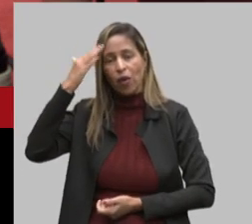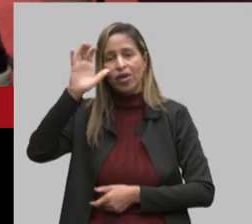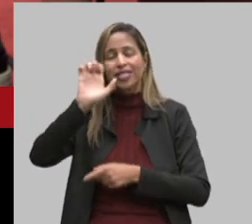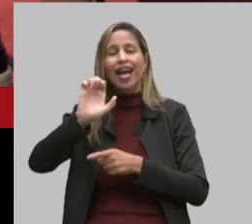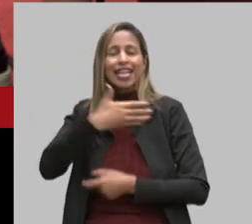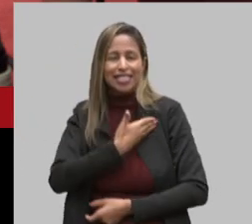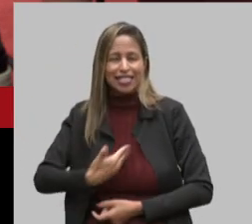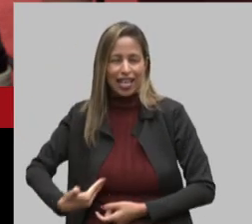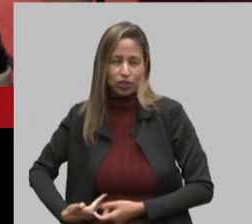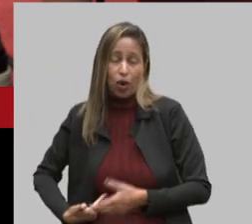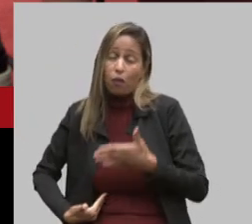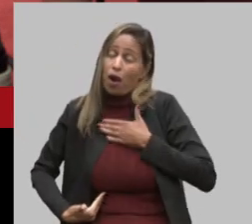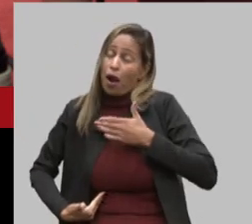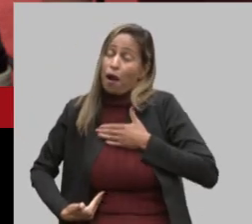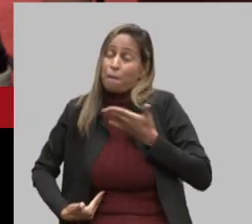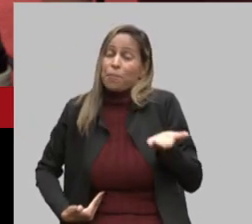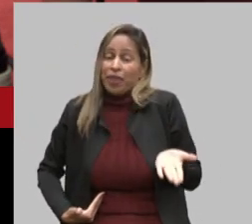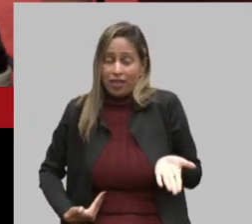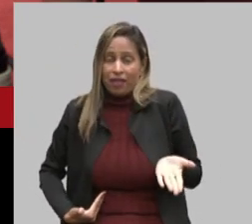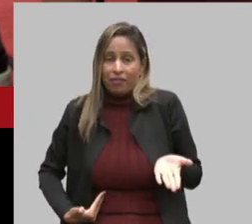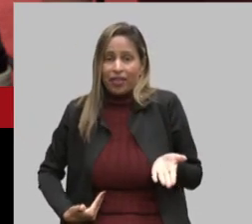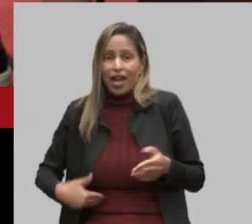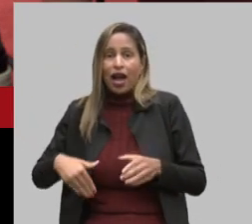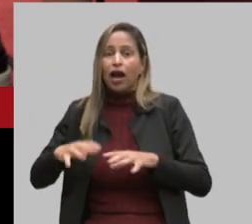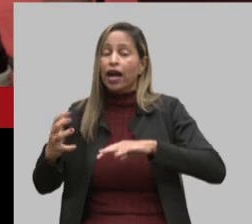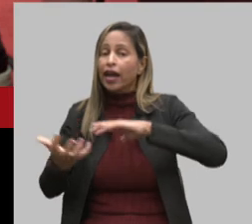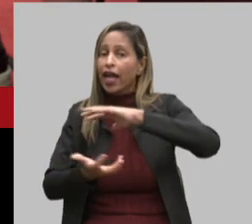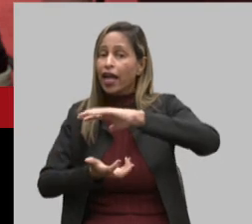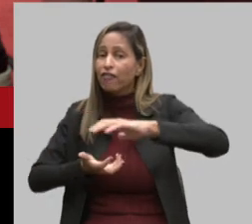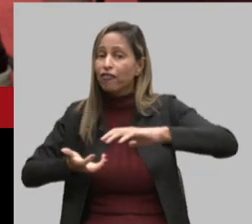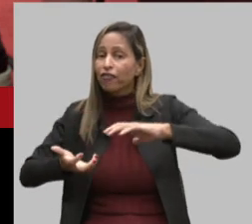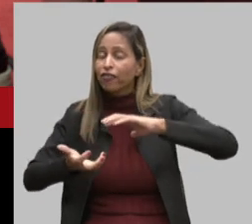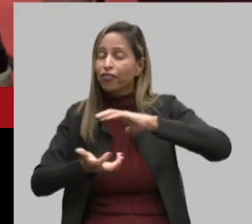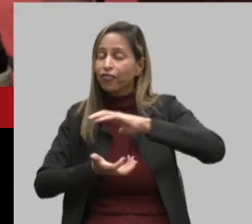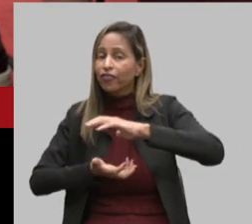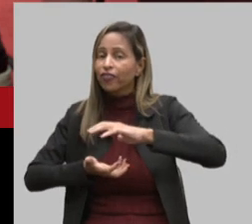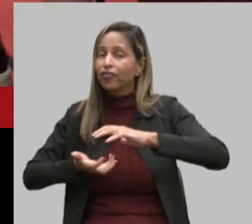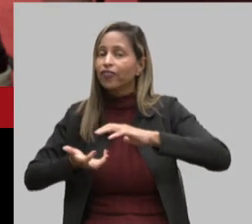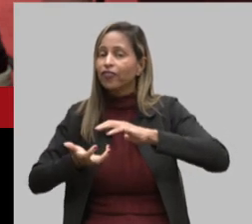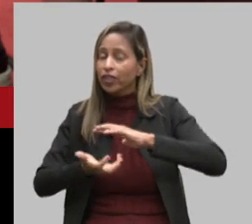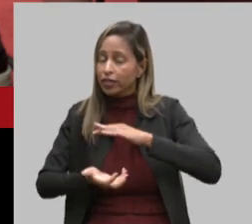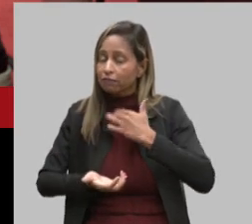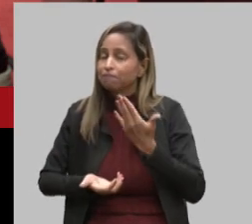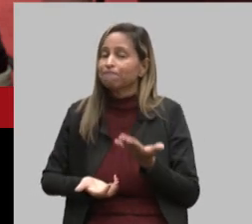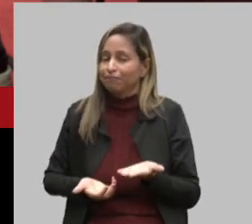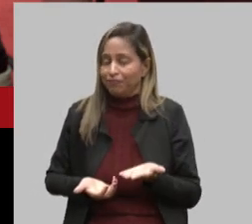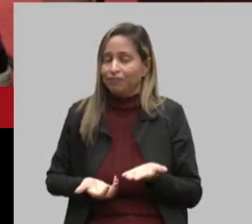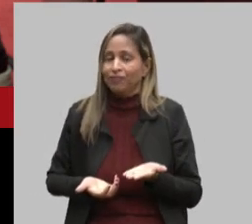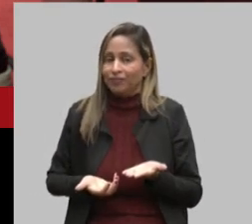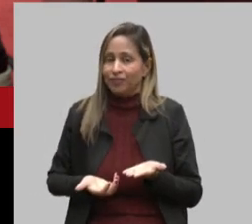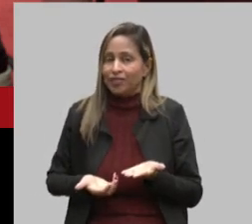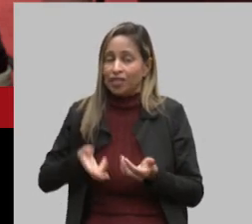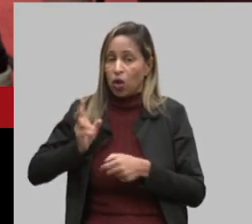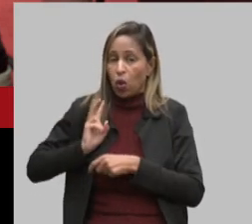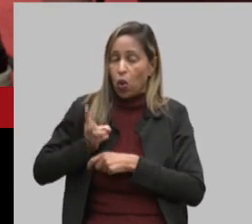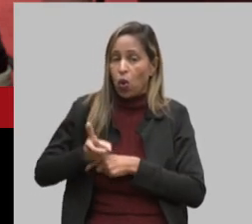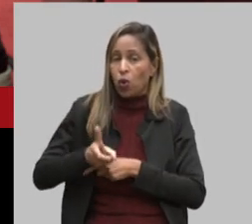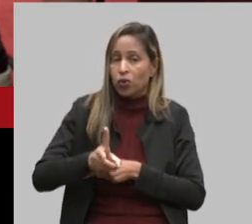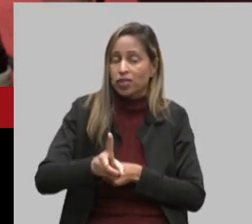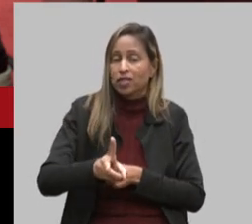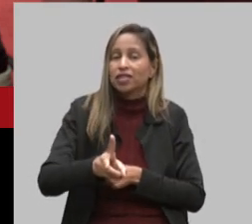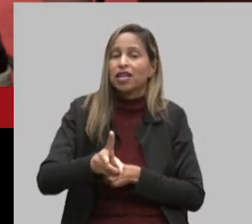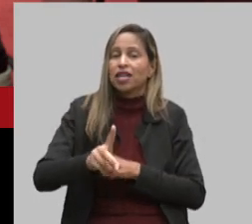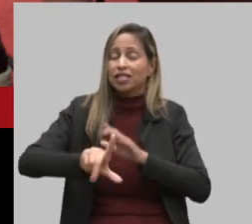como a minha que as greves foram implementadas devido à Constância de